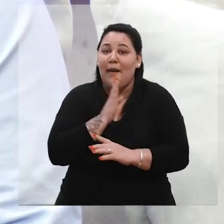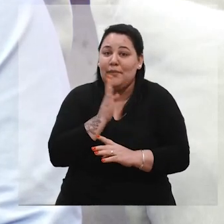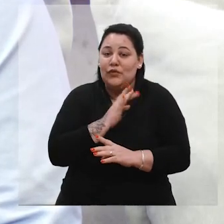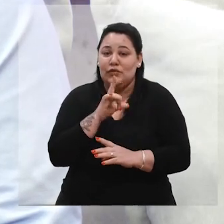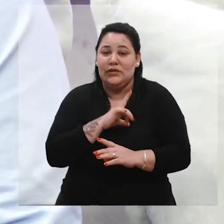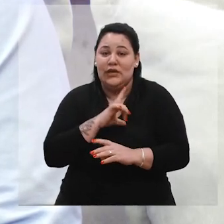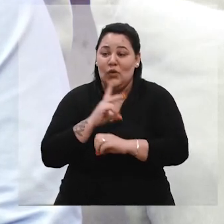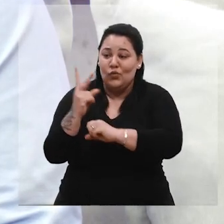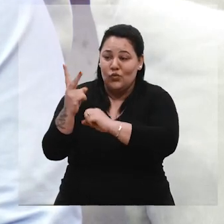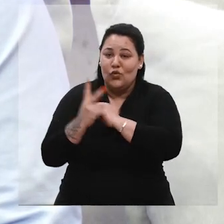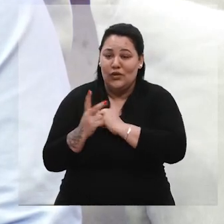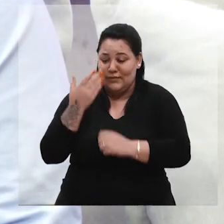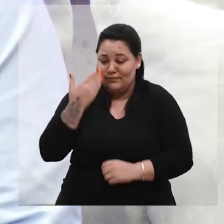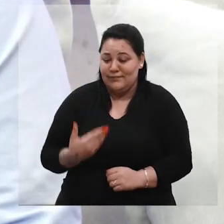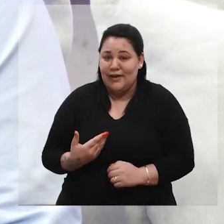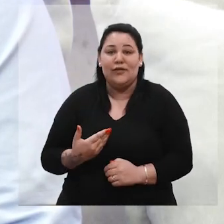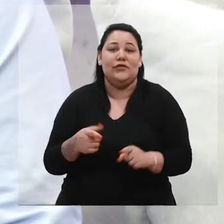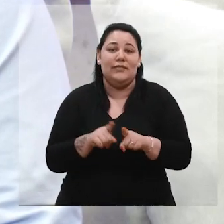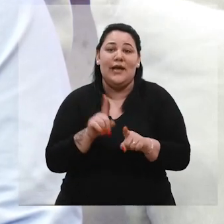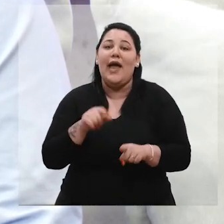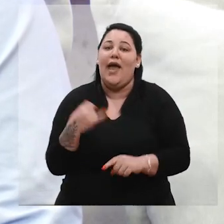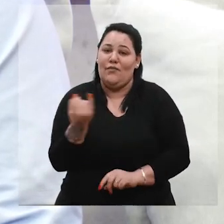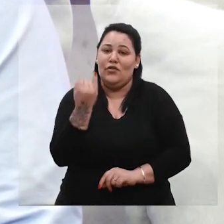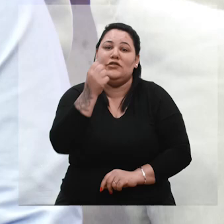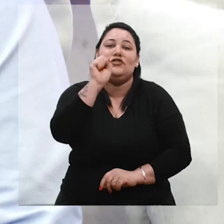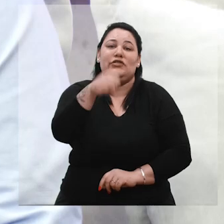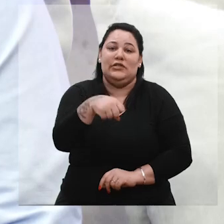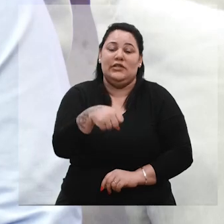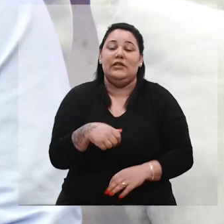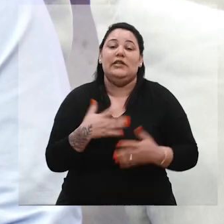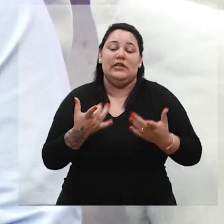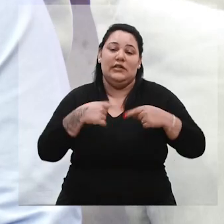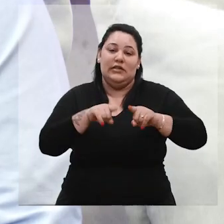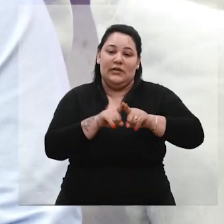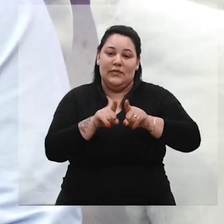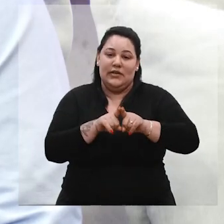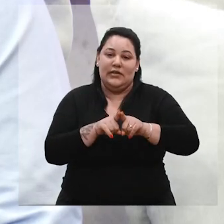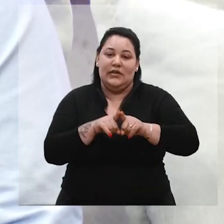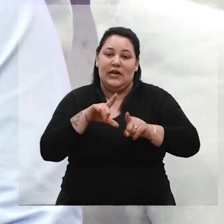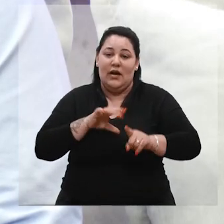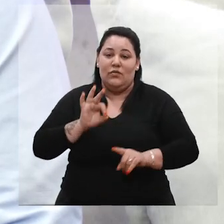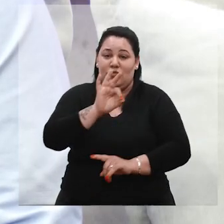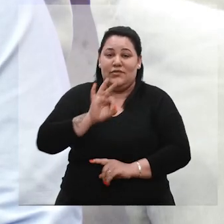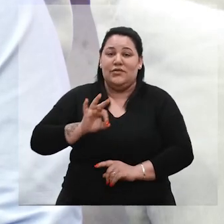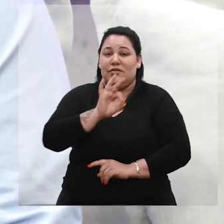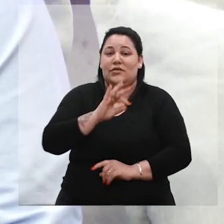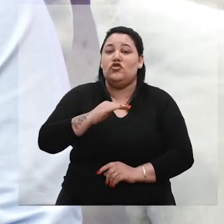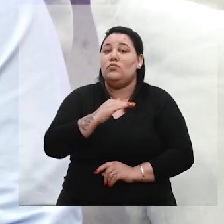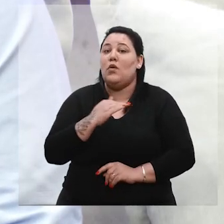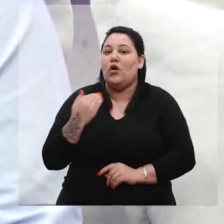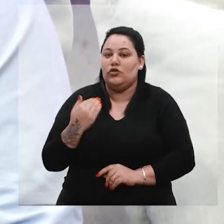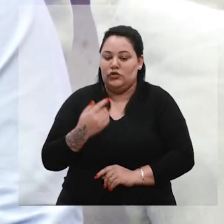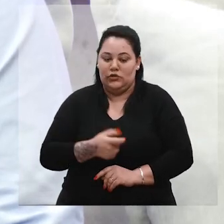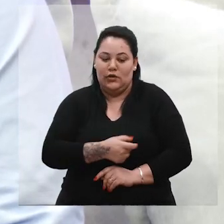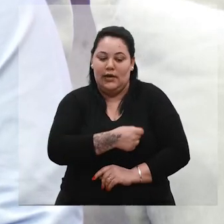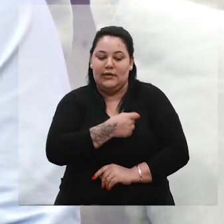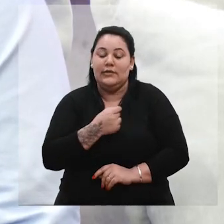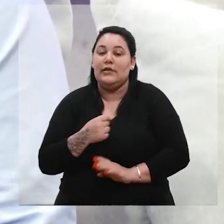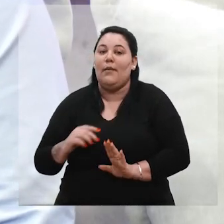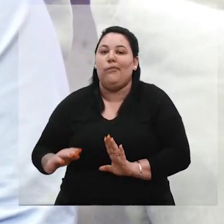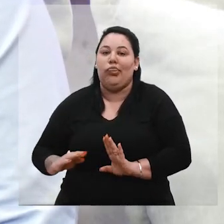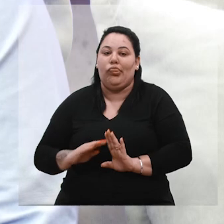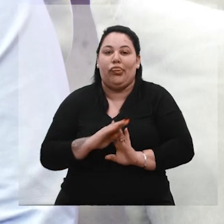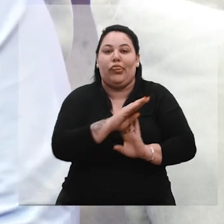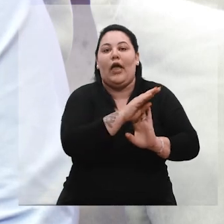sobre autocuidado, é muito importante. Além disso, a gente tem a mortalidade do câncer de mama também